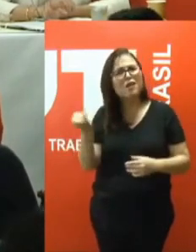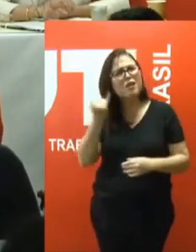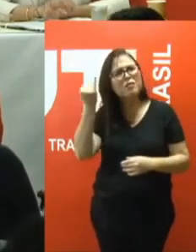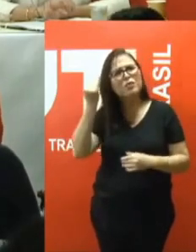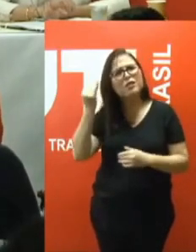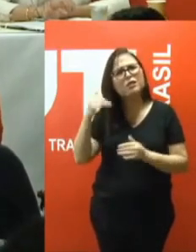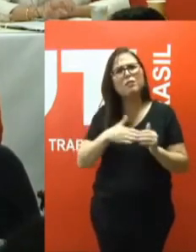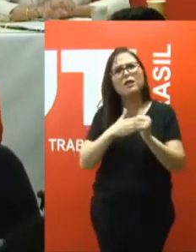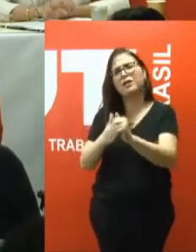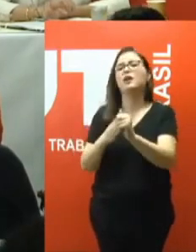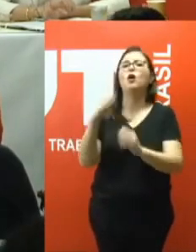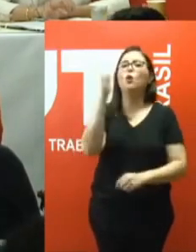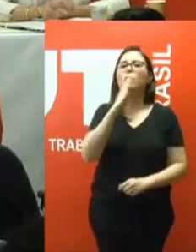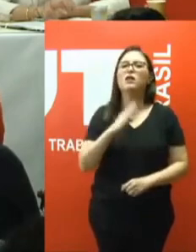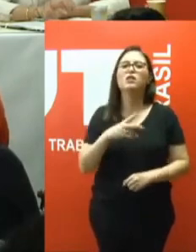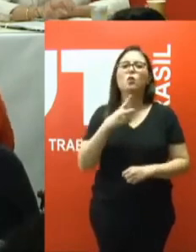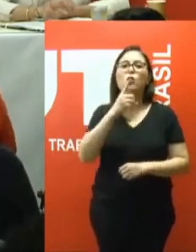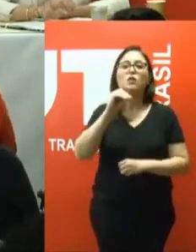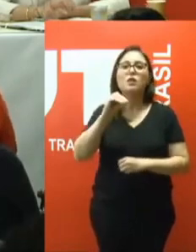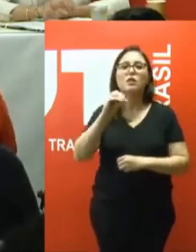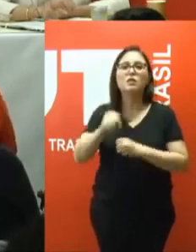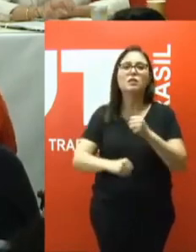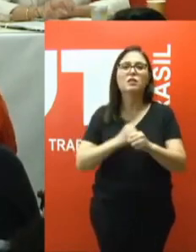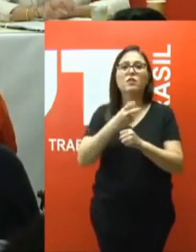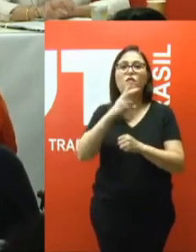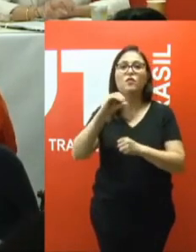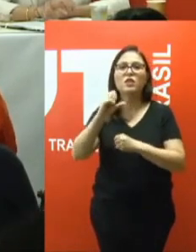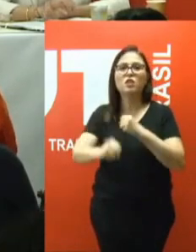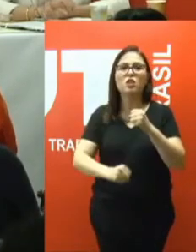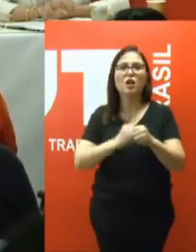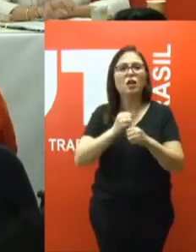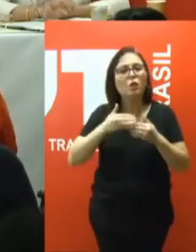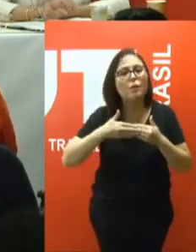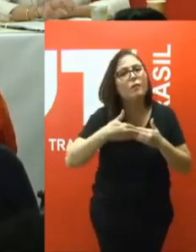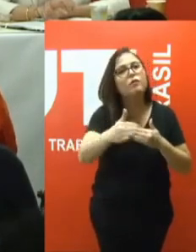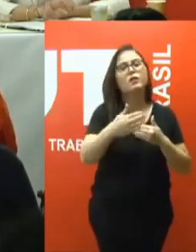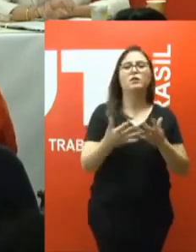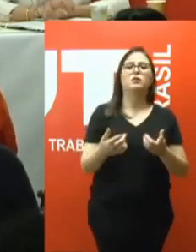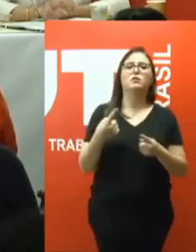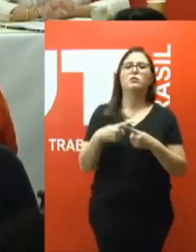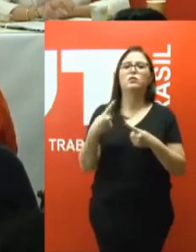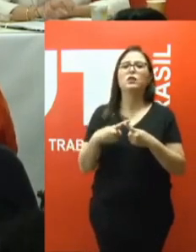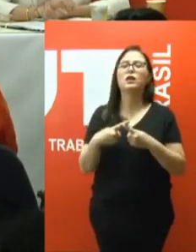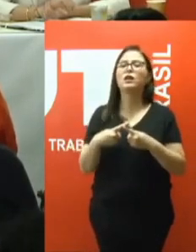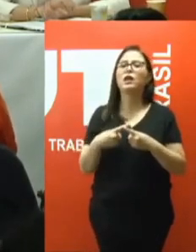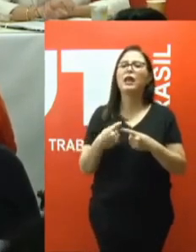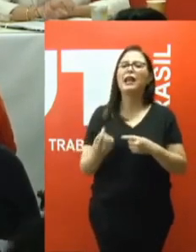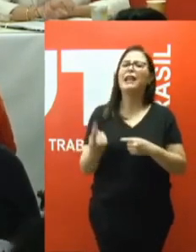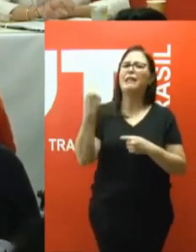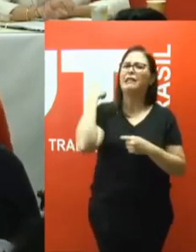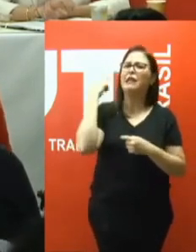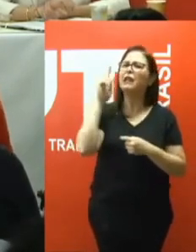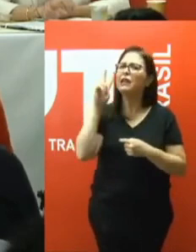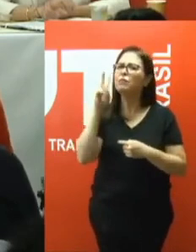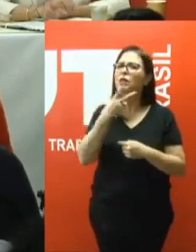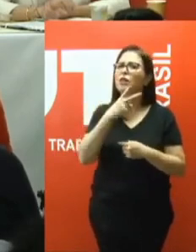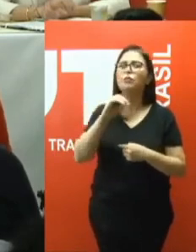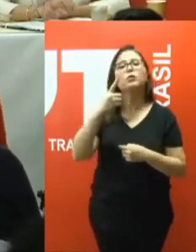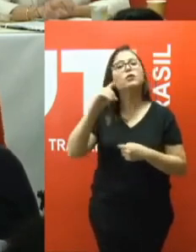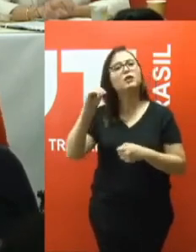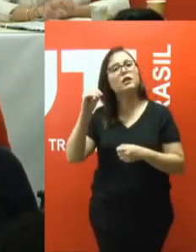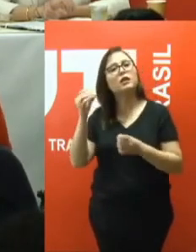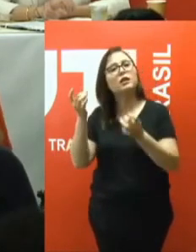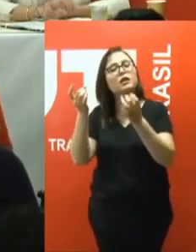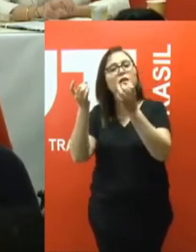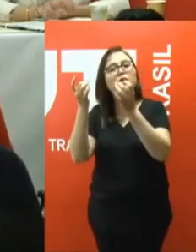é vencer ou vencer, porque o senhor sabe o país que o senhor deixou em 2010, né? E o que se transformou rapidamente a partir do